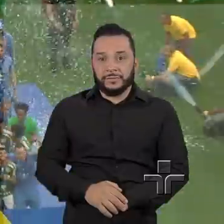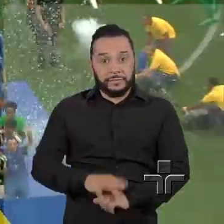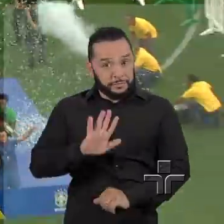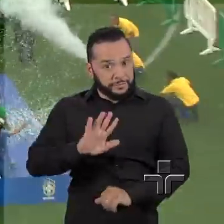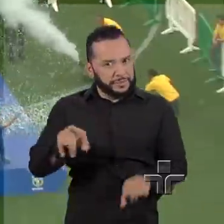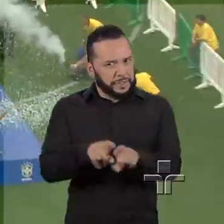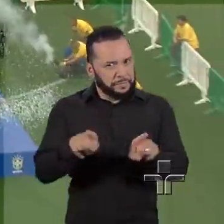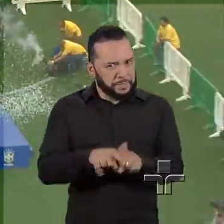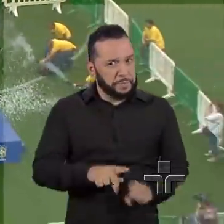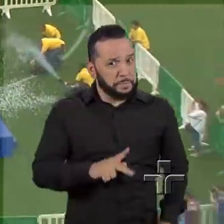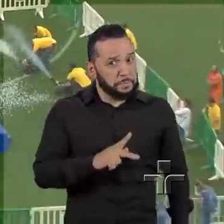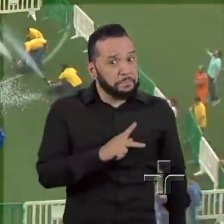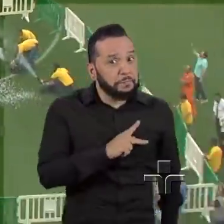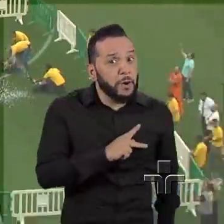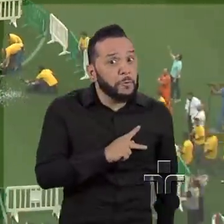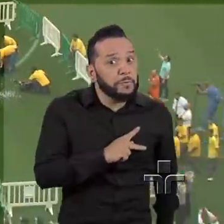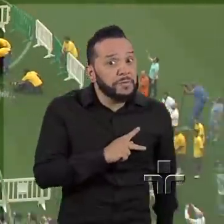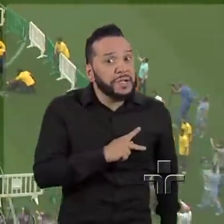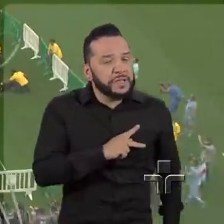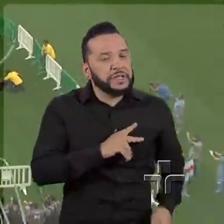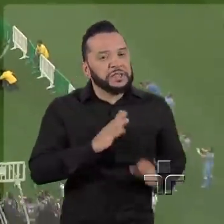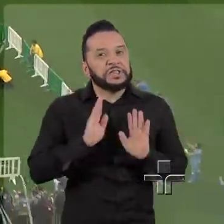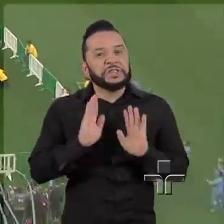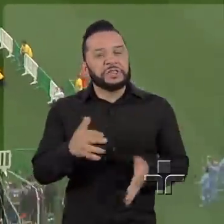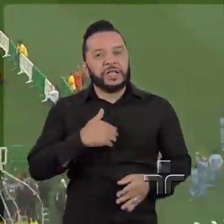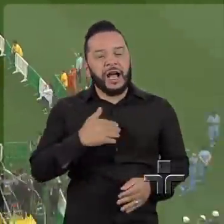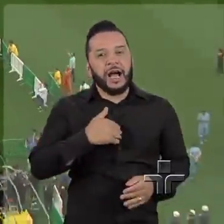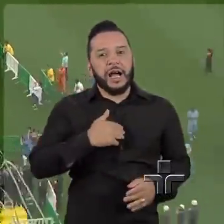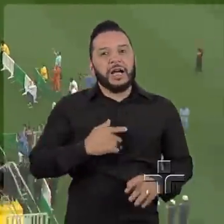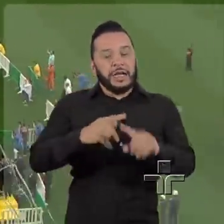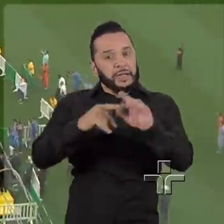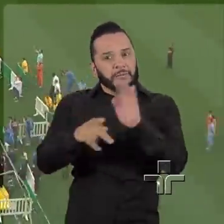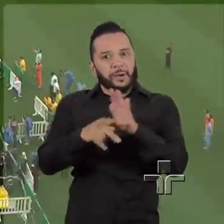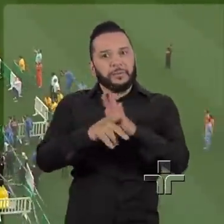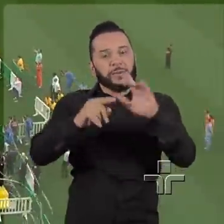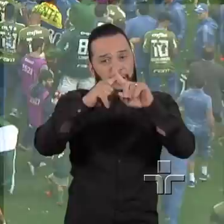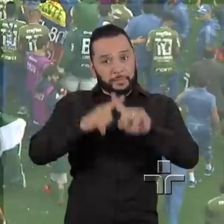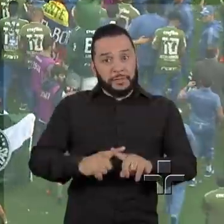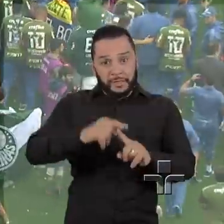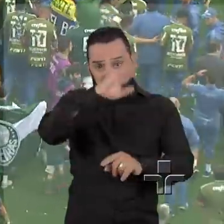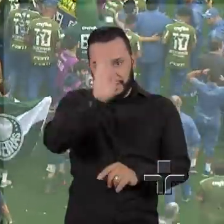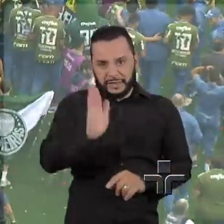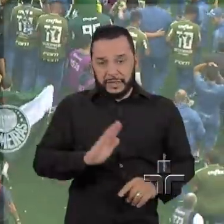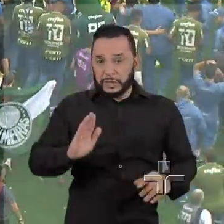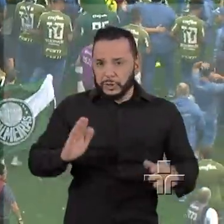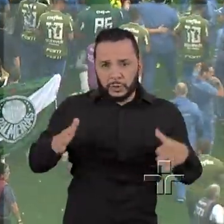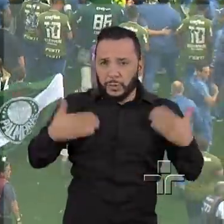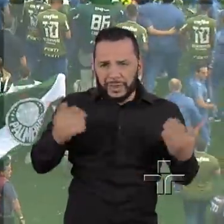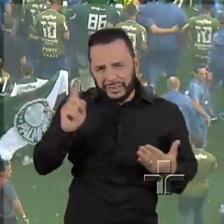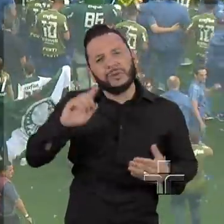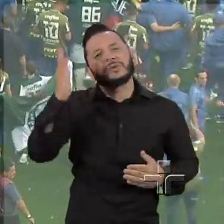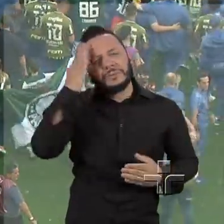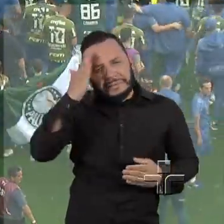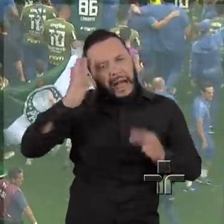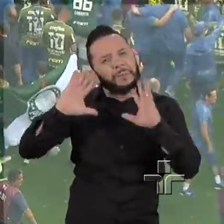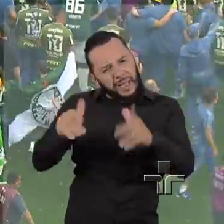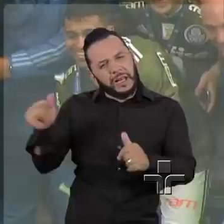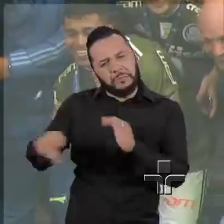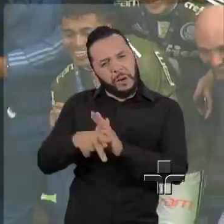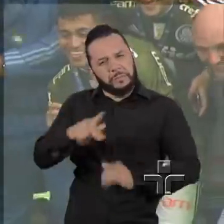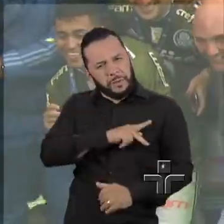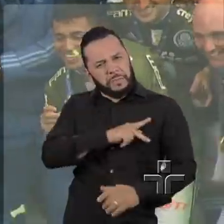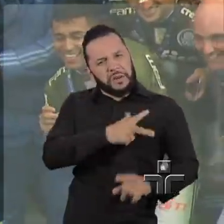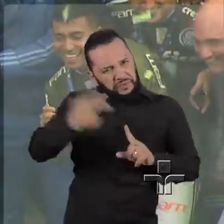E ano também em que o Palmeiras fez o título do Brasileirão não ser assim uma surpresa, para delírio dos amantes da velha